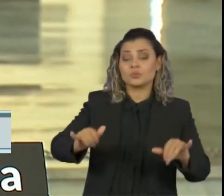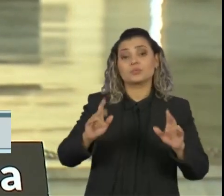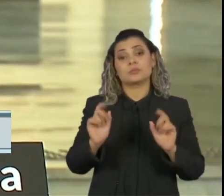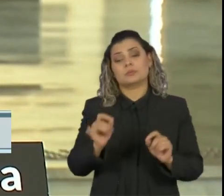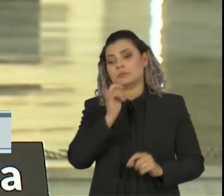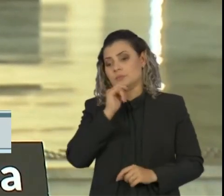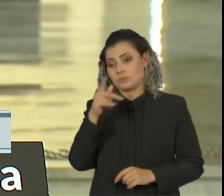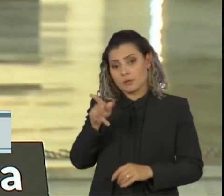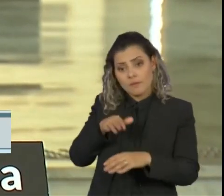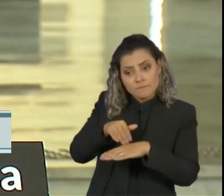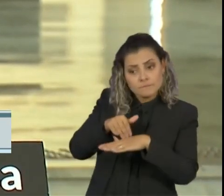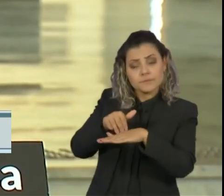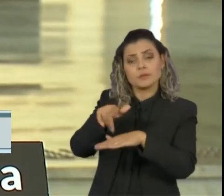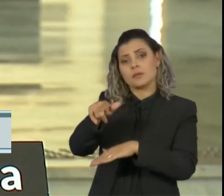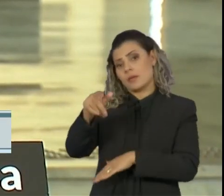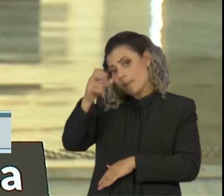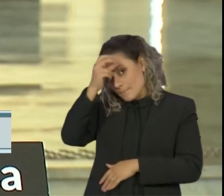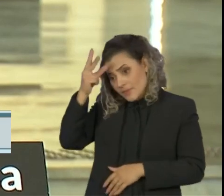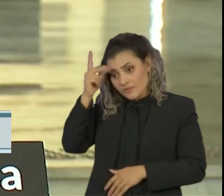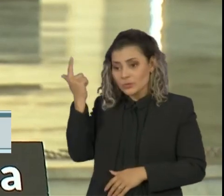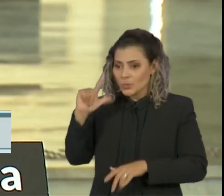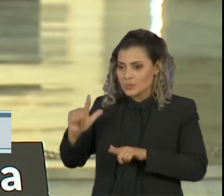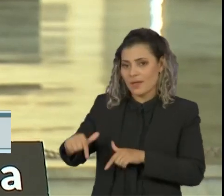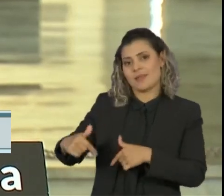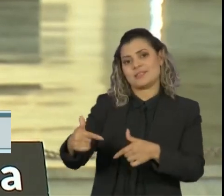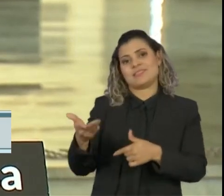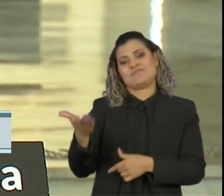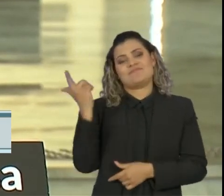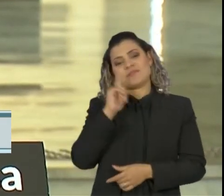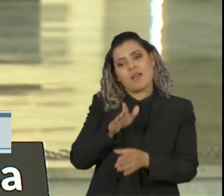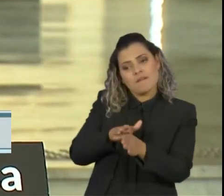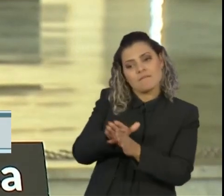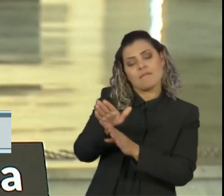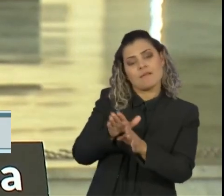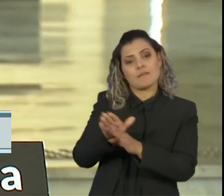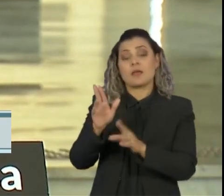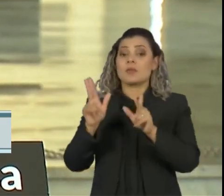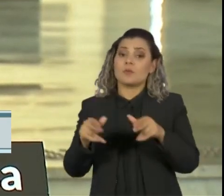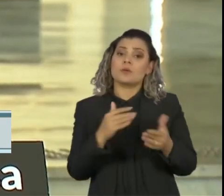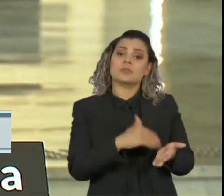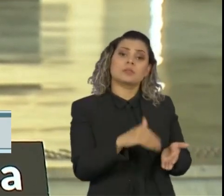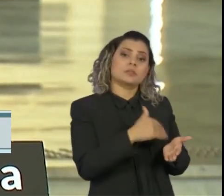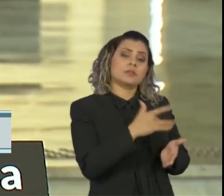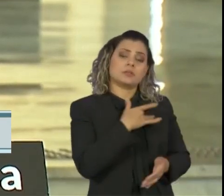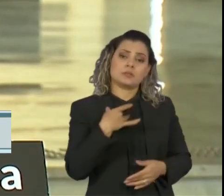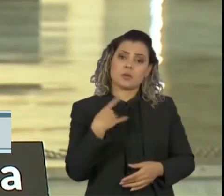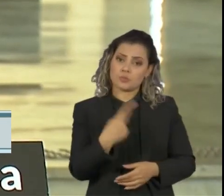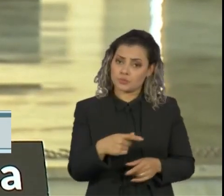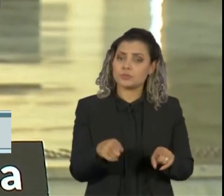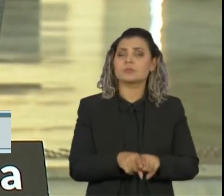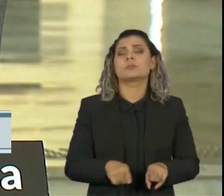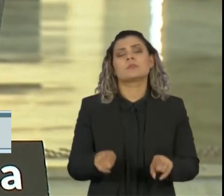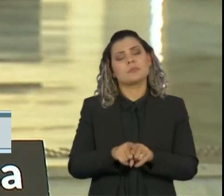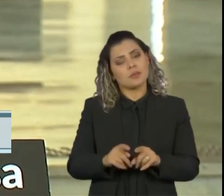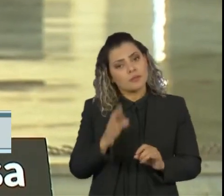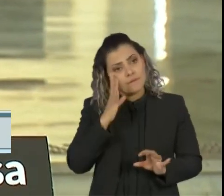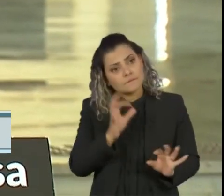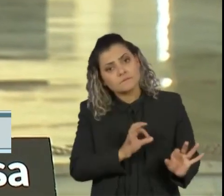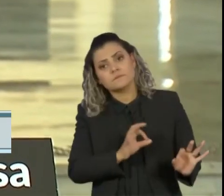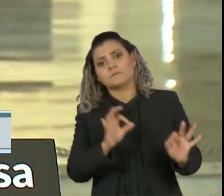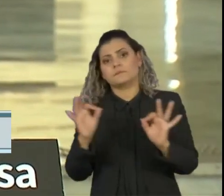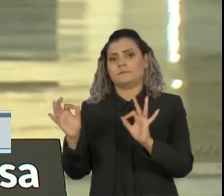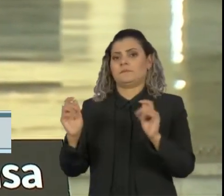prefeito possa tomar alguma atitude se for necessário, assim como a Secretaria da Saúde pode olhar